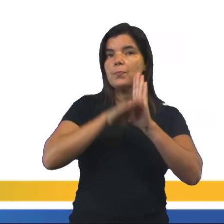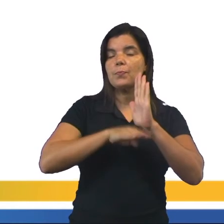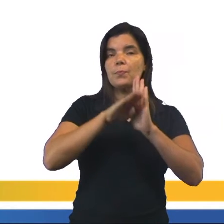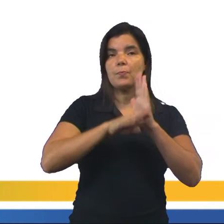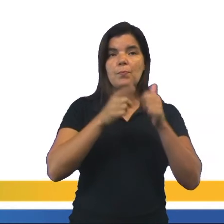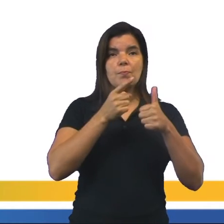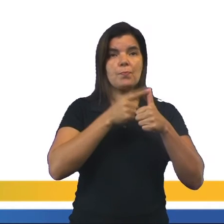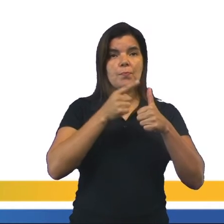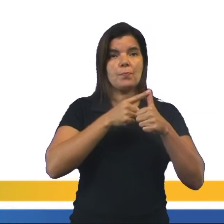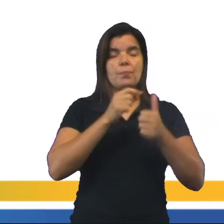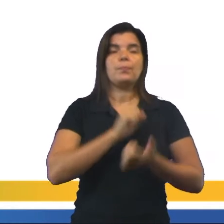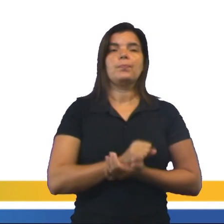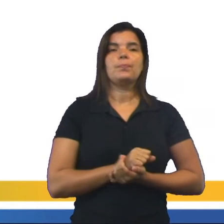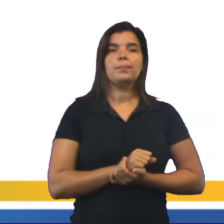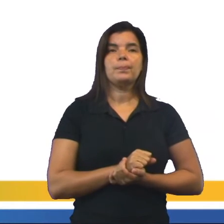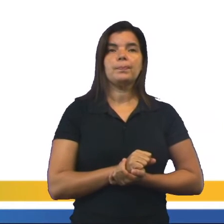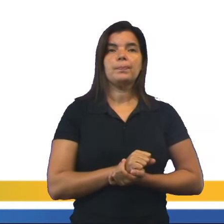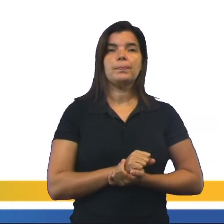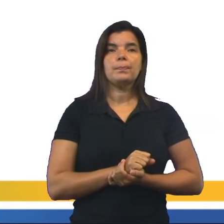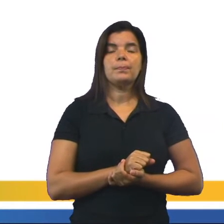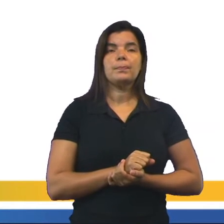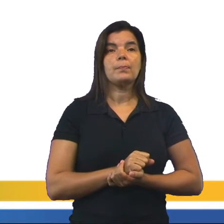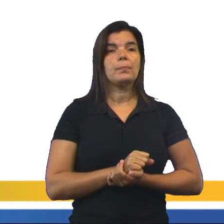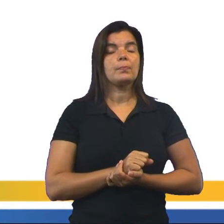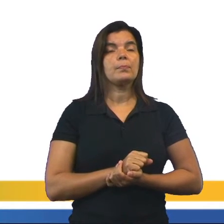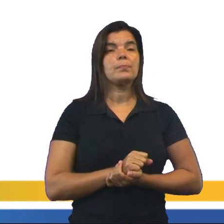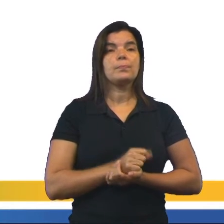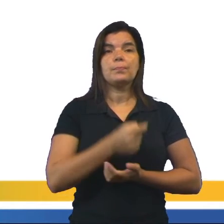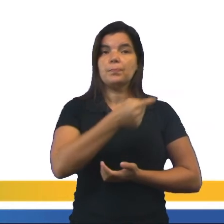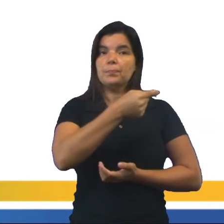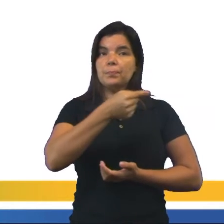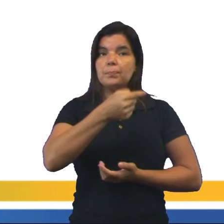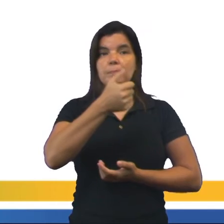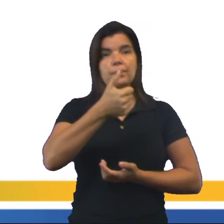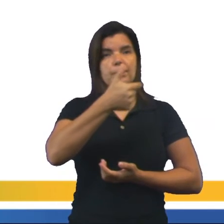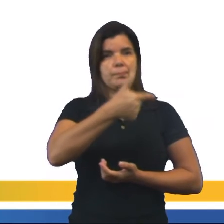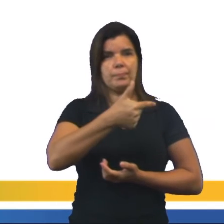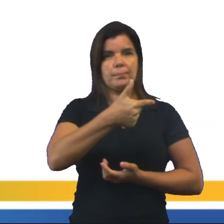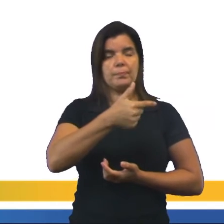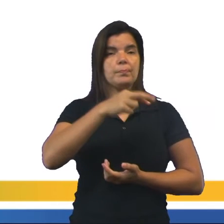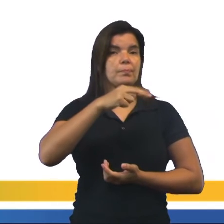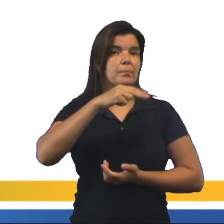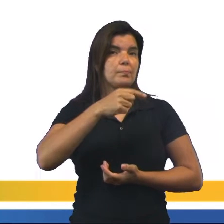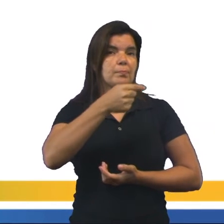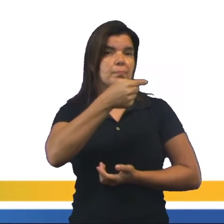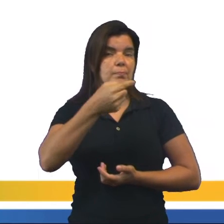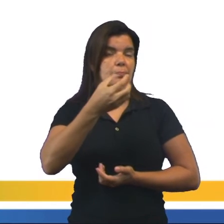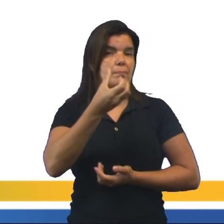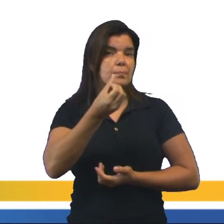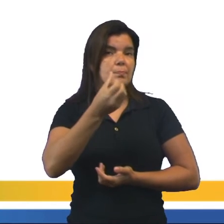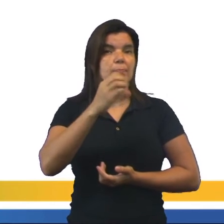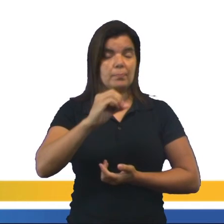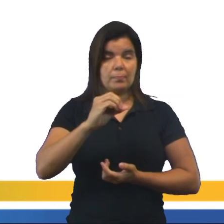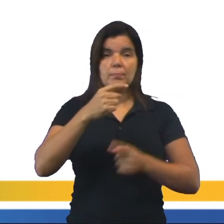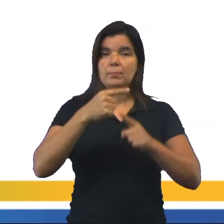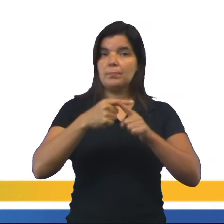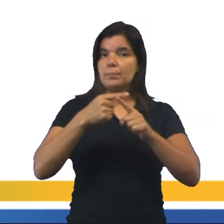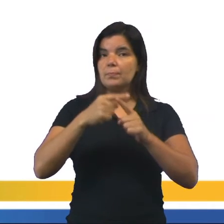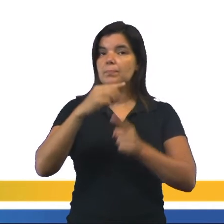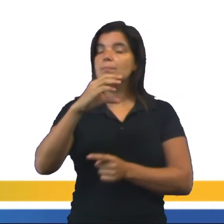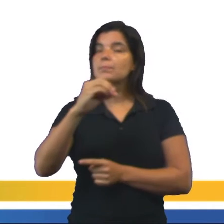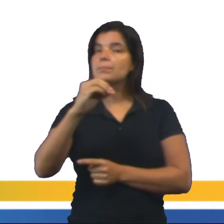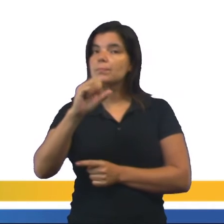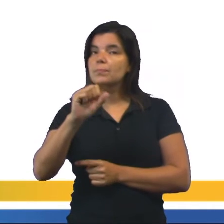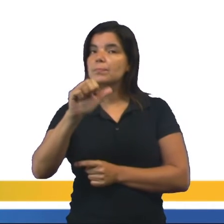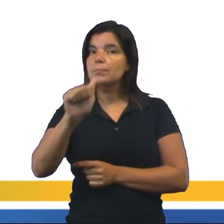Subtraindo o primeiro membro, tá? Vai ficar menos 12, que é igual a menos 60 vezes cosseno